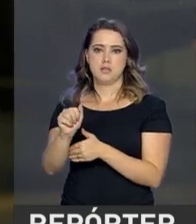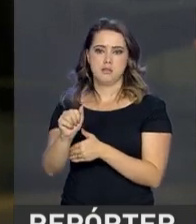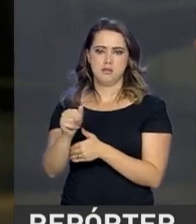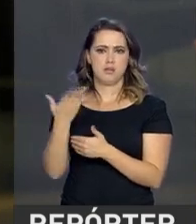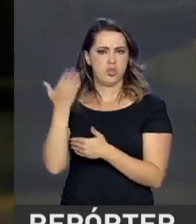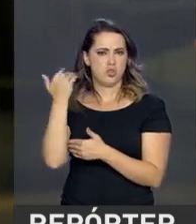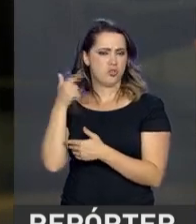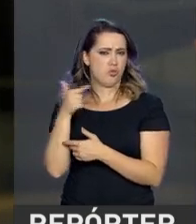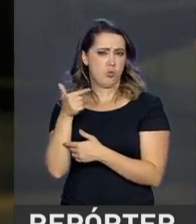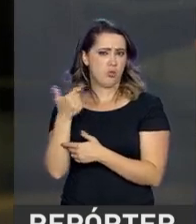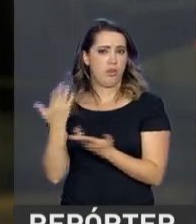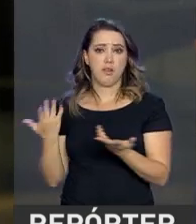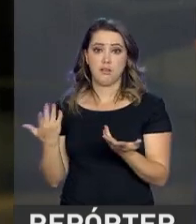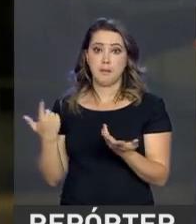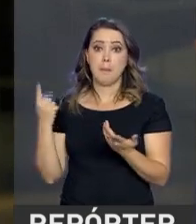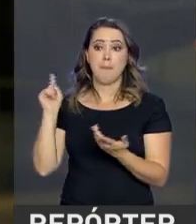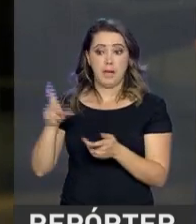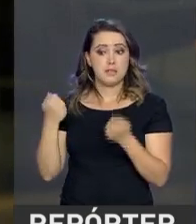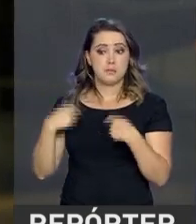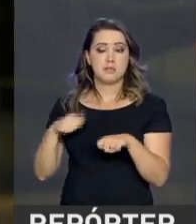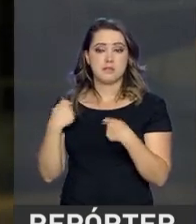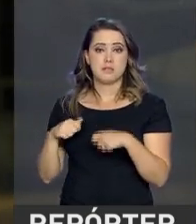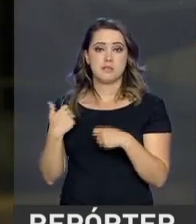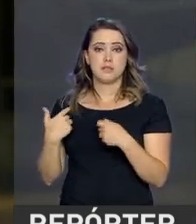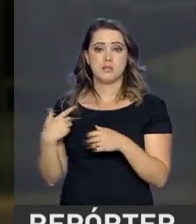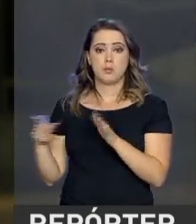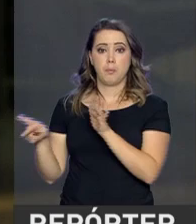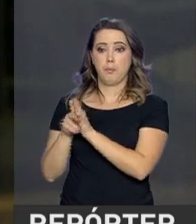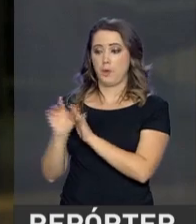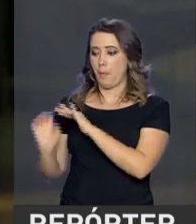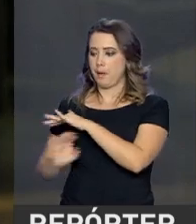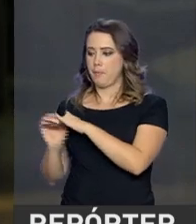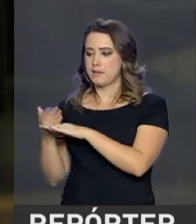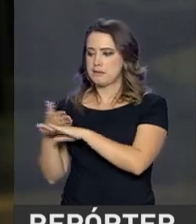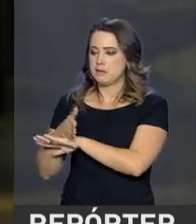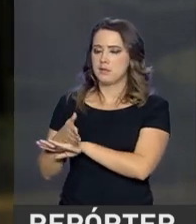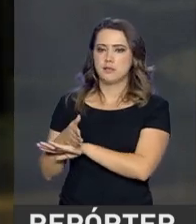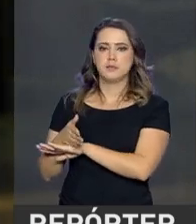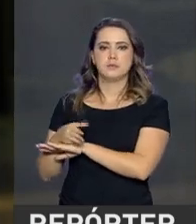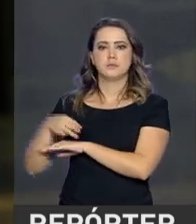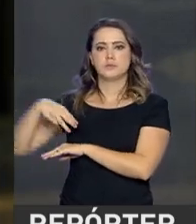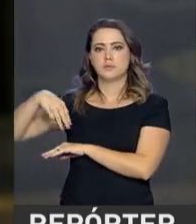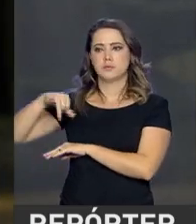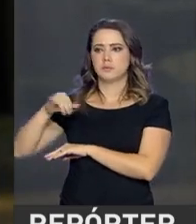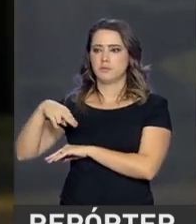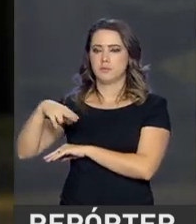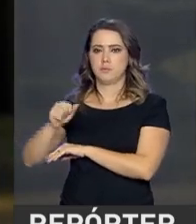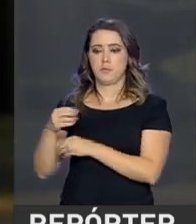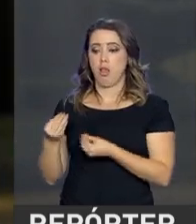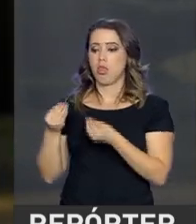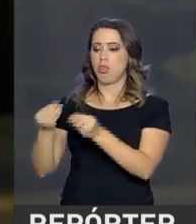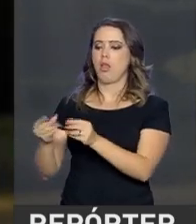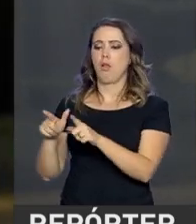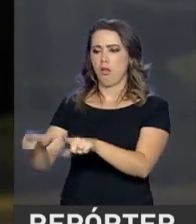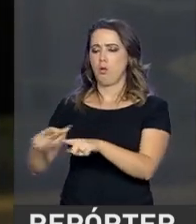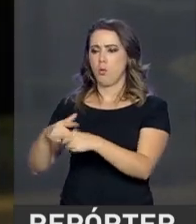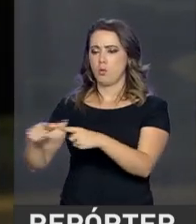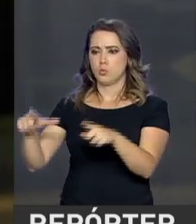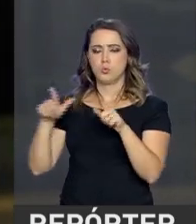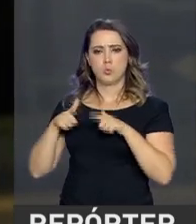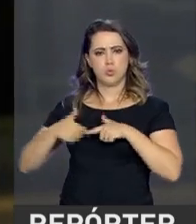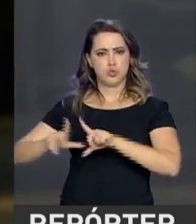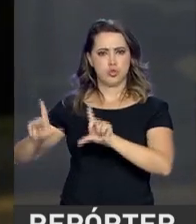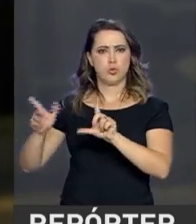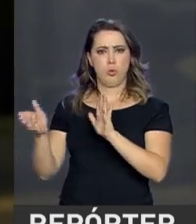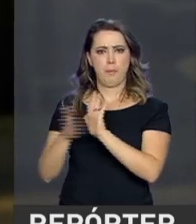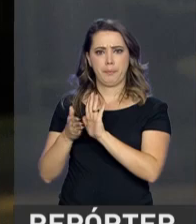de mina só que seja bem de mim é obrigação na era do governos e entrega o título no sentido que ele realmente tem a